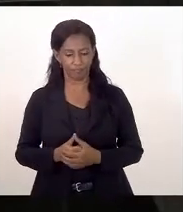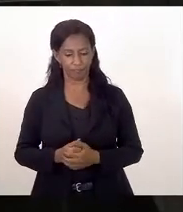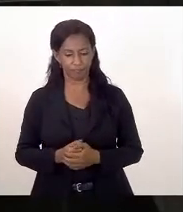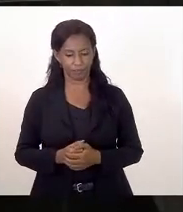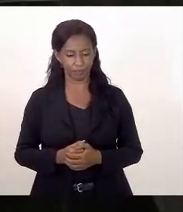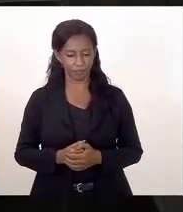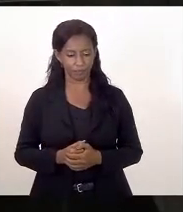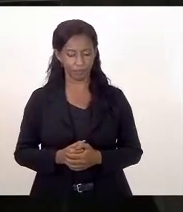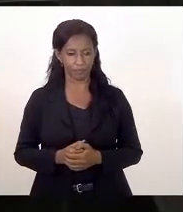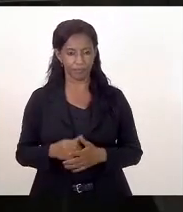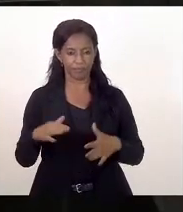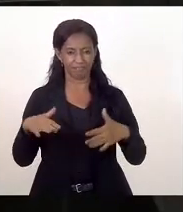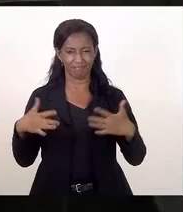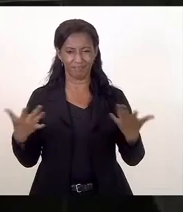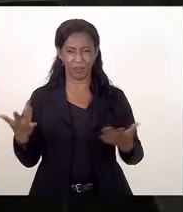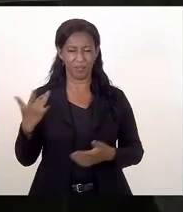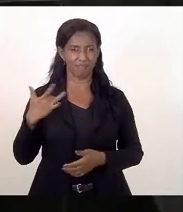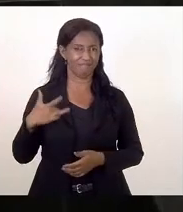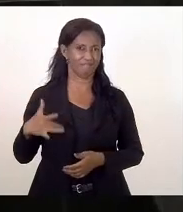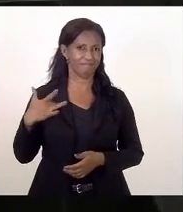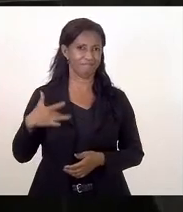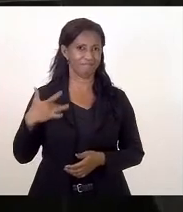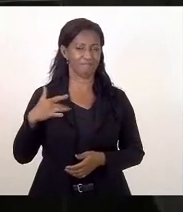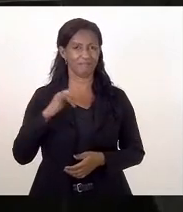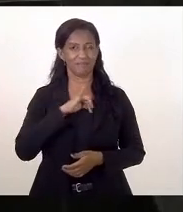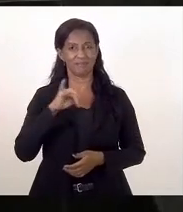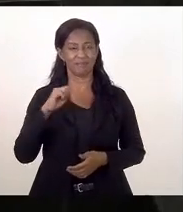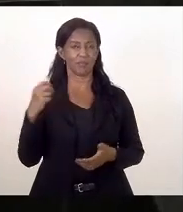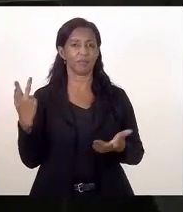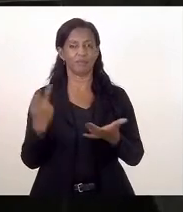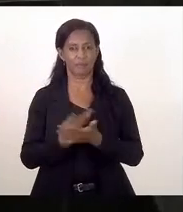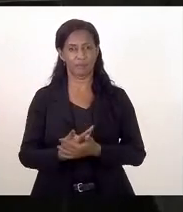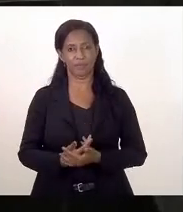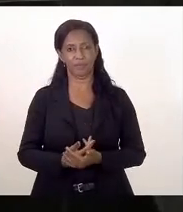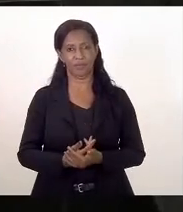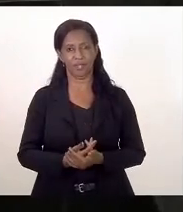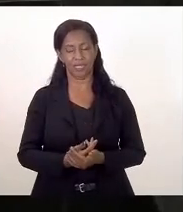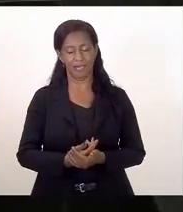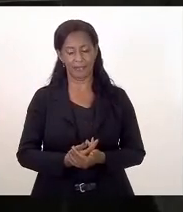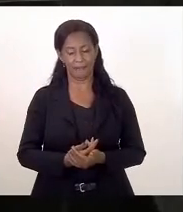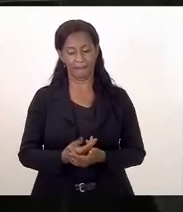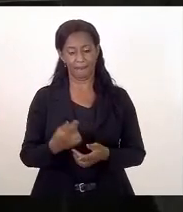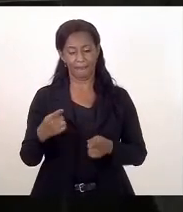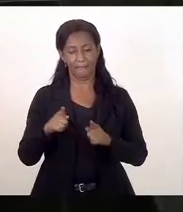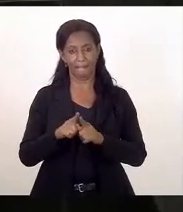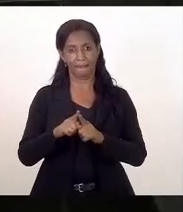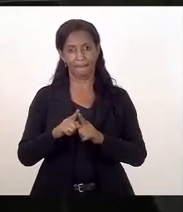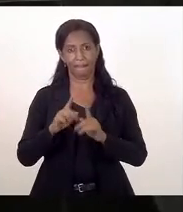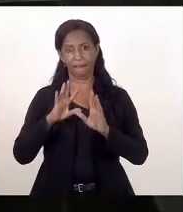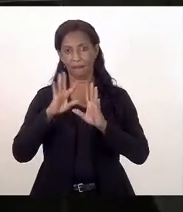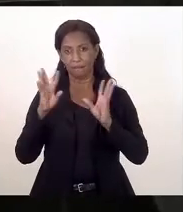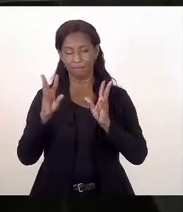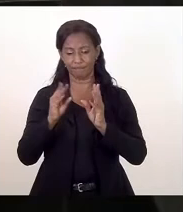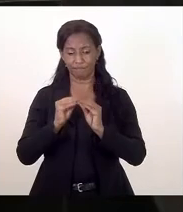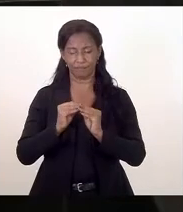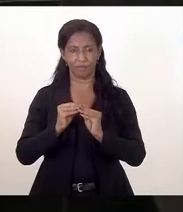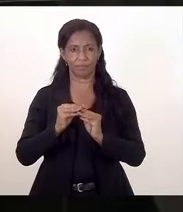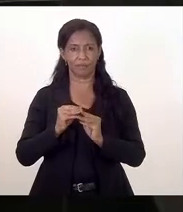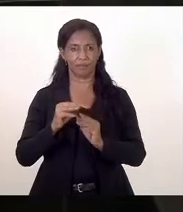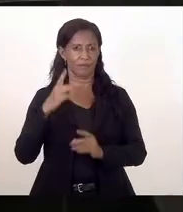Então, é lastimável que isso aconteça. E queria encerrar, deputada Mônica Francisco,